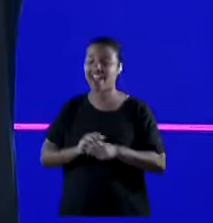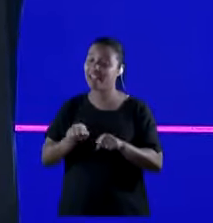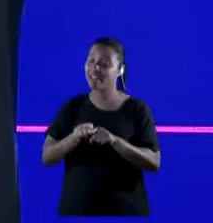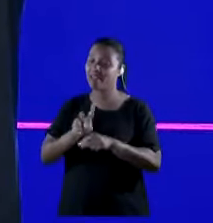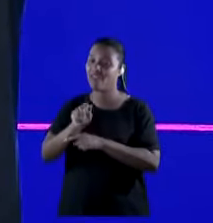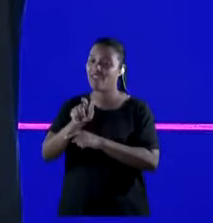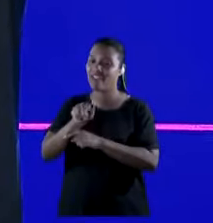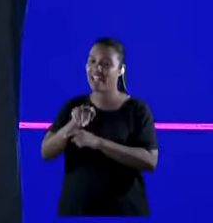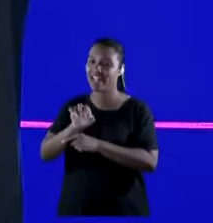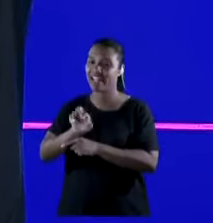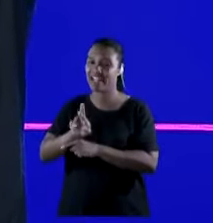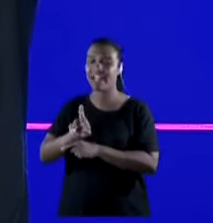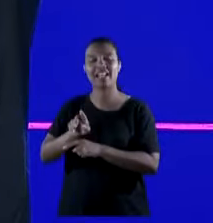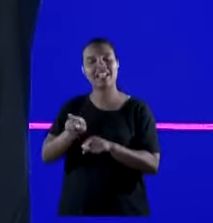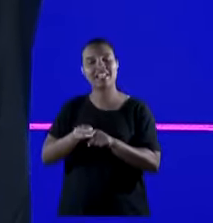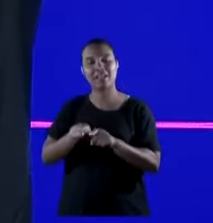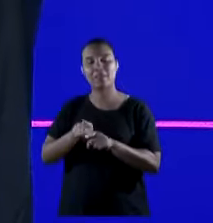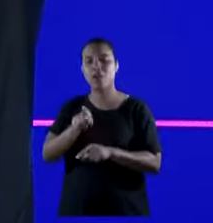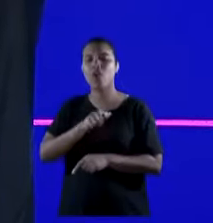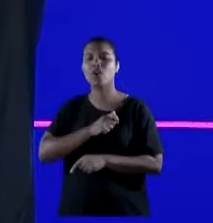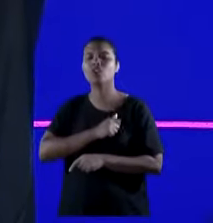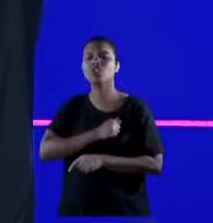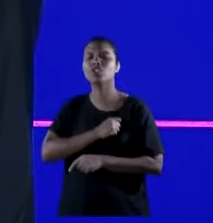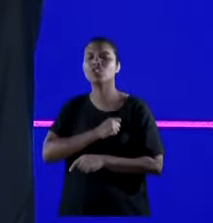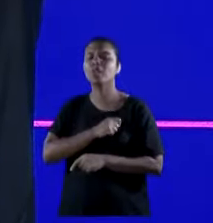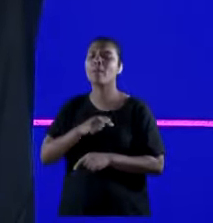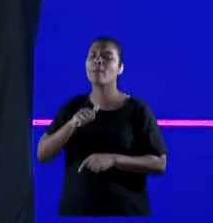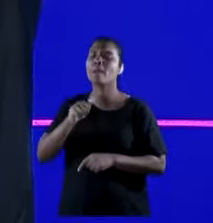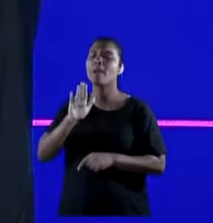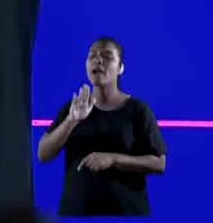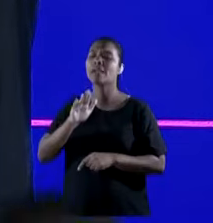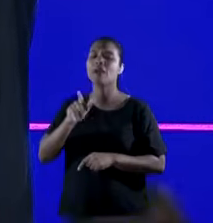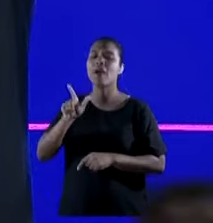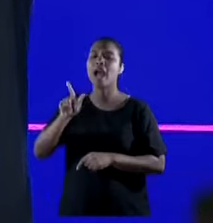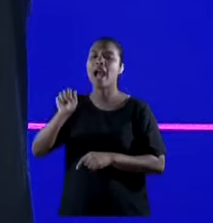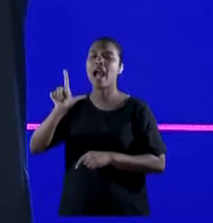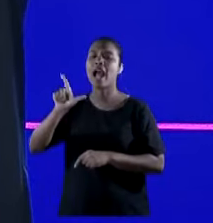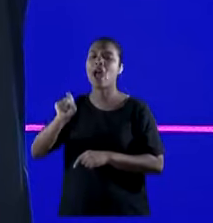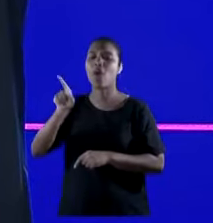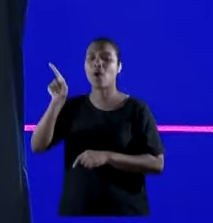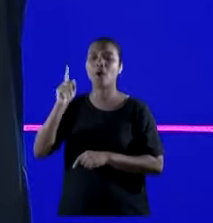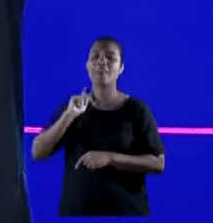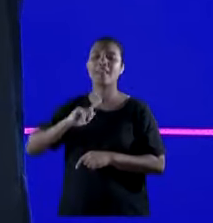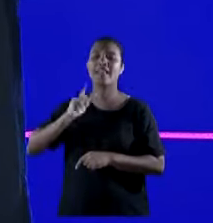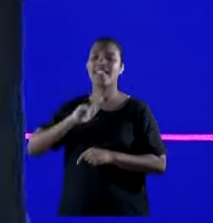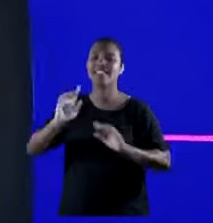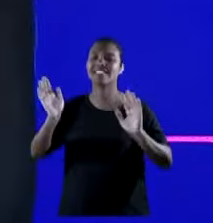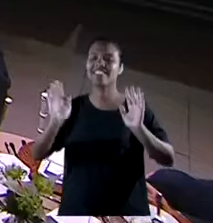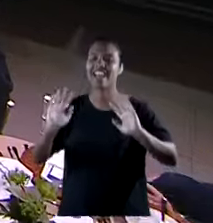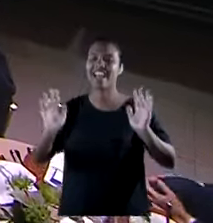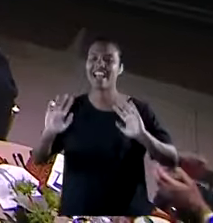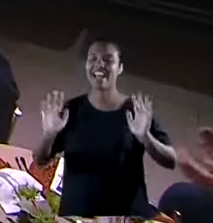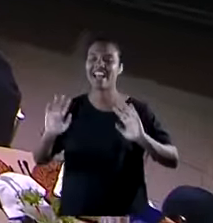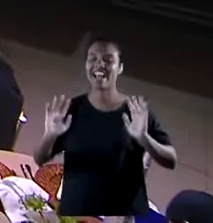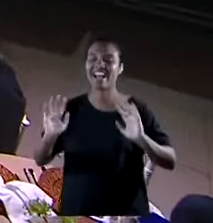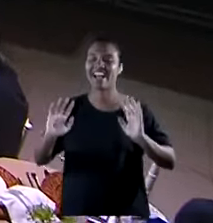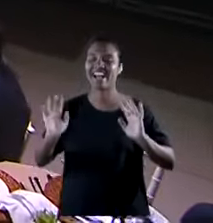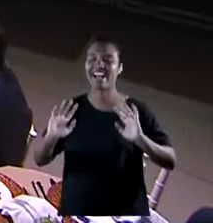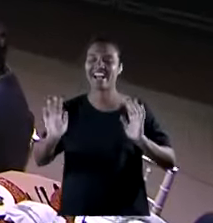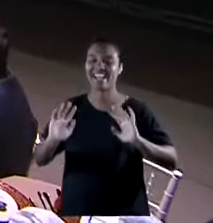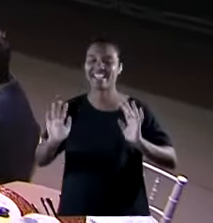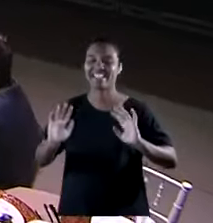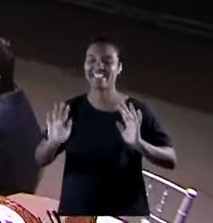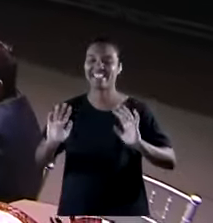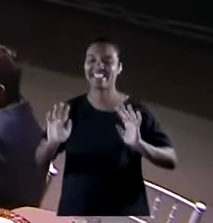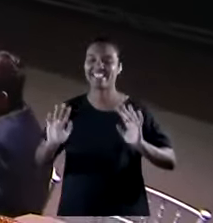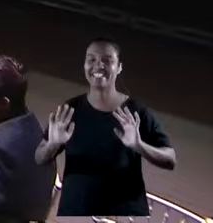Fernando Veloso sempre fala, o time que eu mais gostei de jogar foi no Galo mais lindo do mundo. Tchau, gente! Boa.